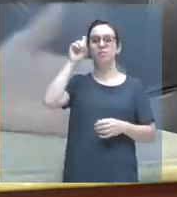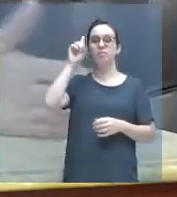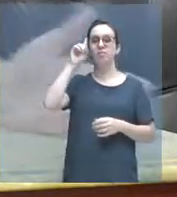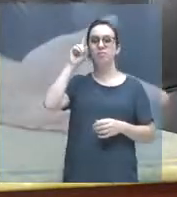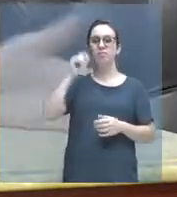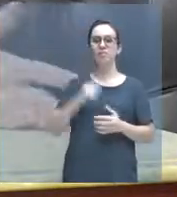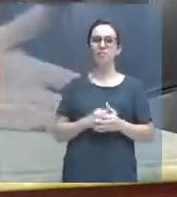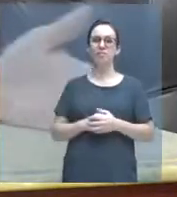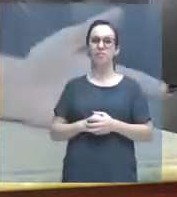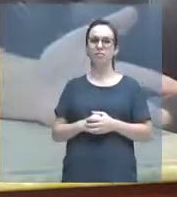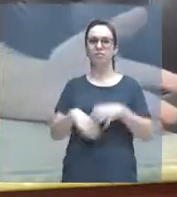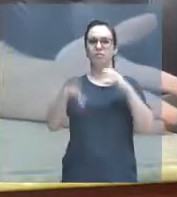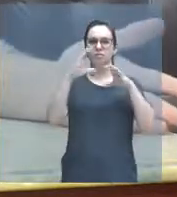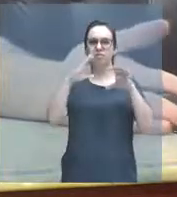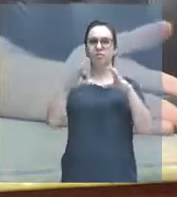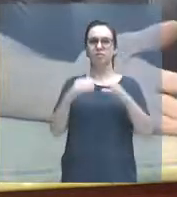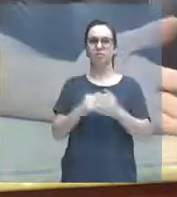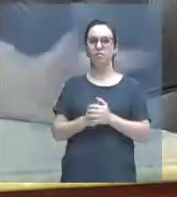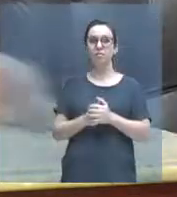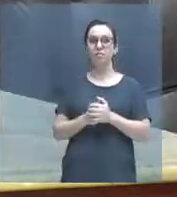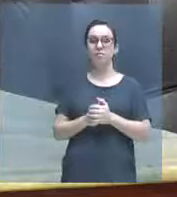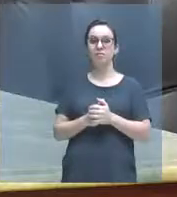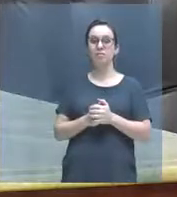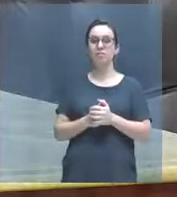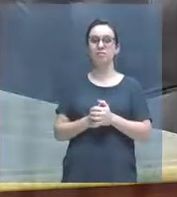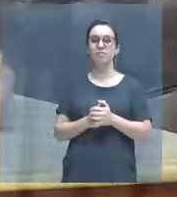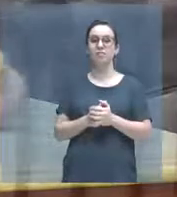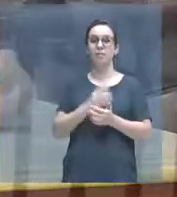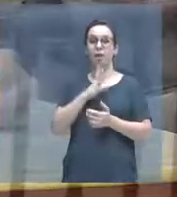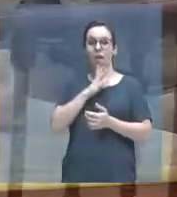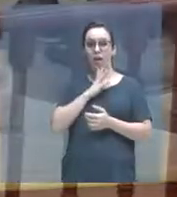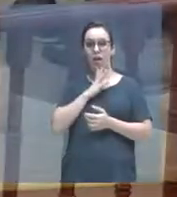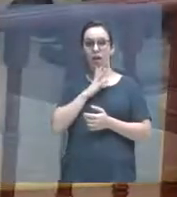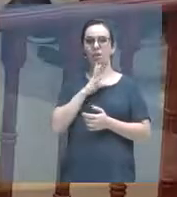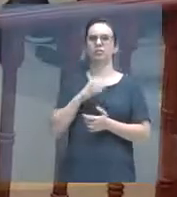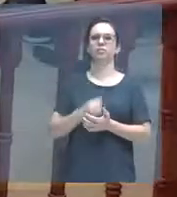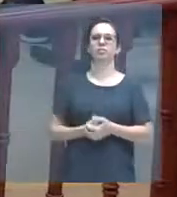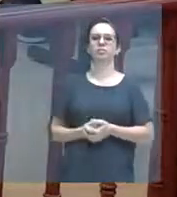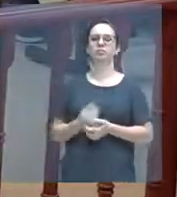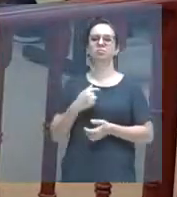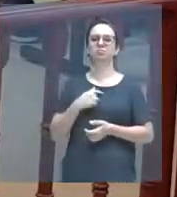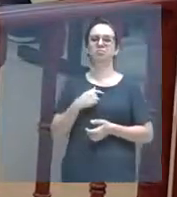inveja, né, porque eu sou só um admirador, não sou desafinado até para falar.